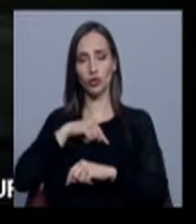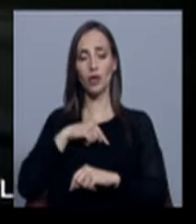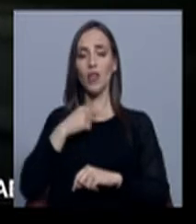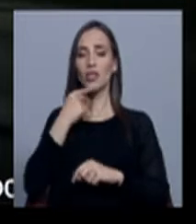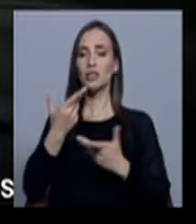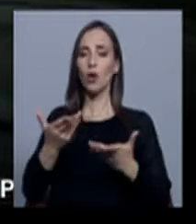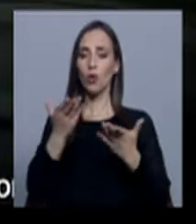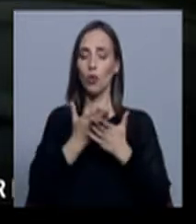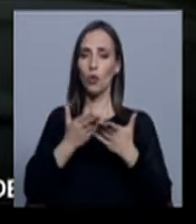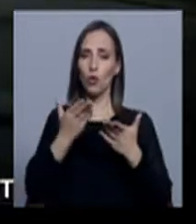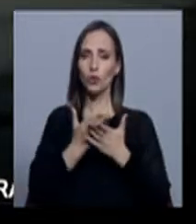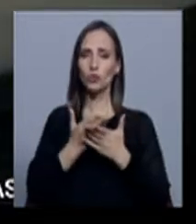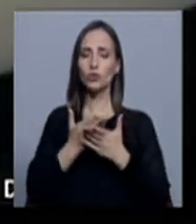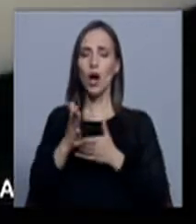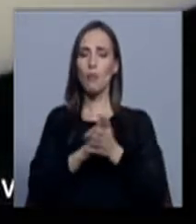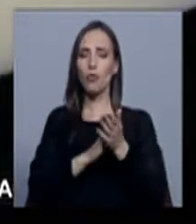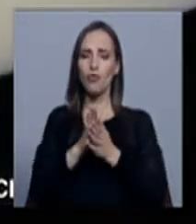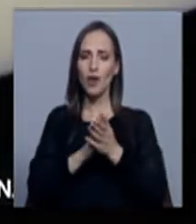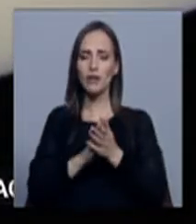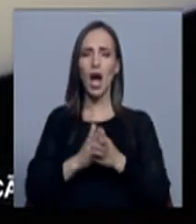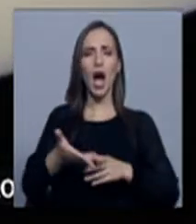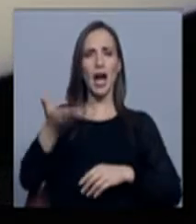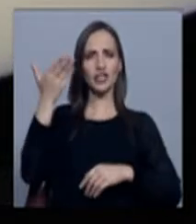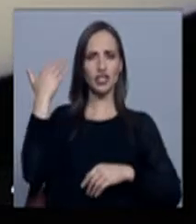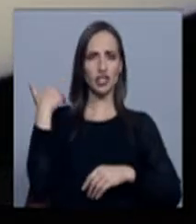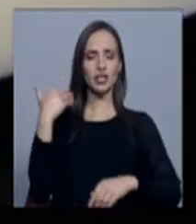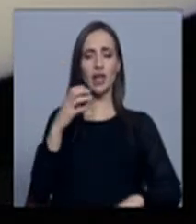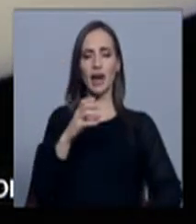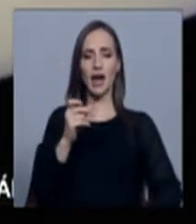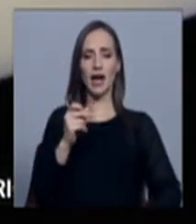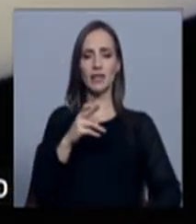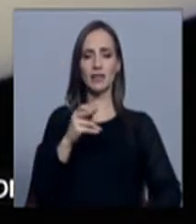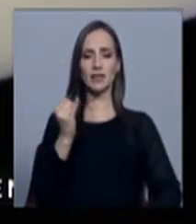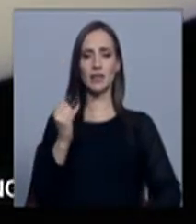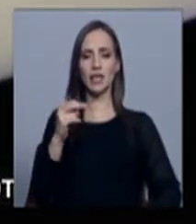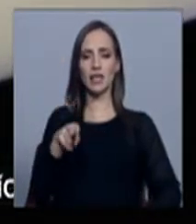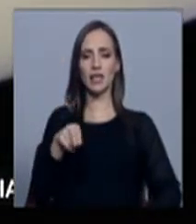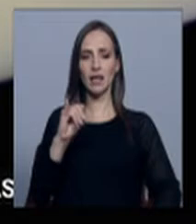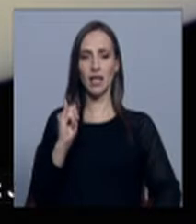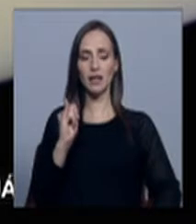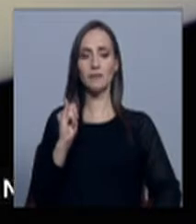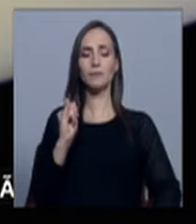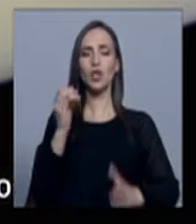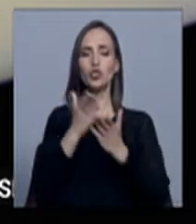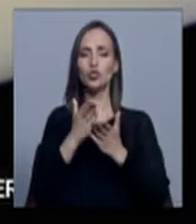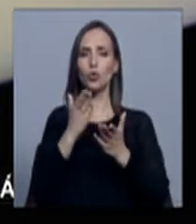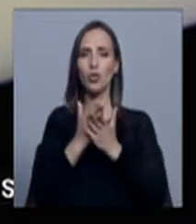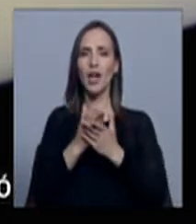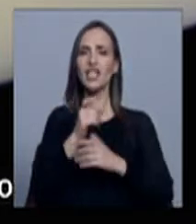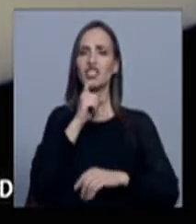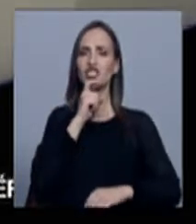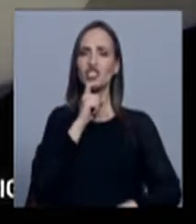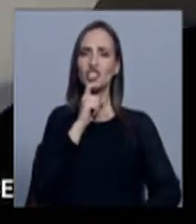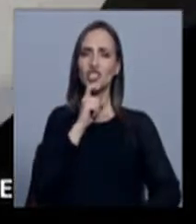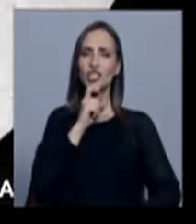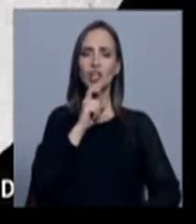pega em dados de arquivo de uma outra missão histórica, a Cassini, para estudar aquilo que é o gelo cristalino